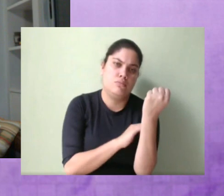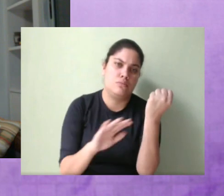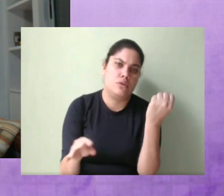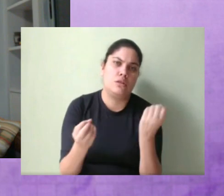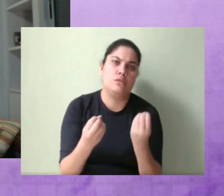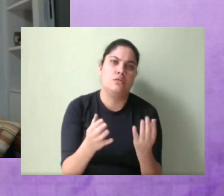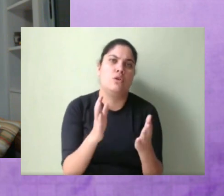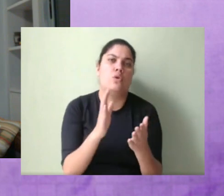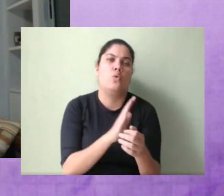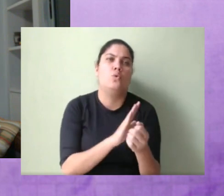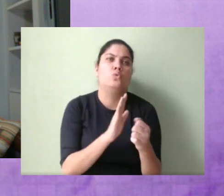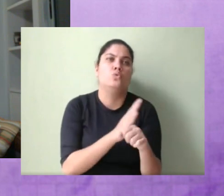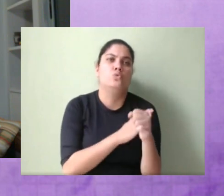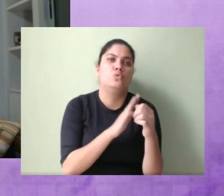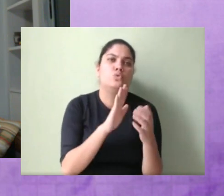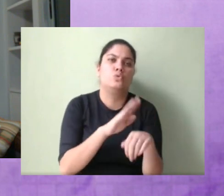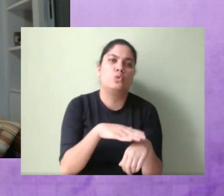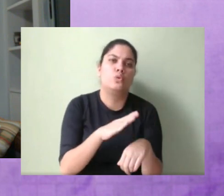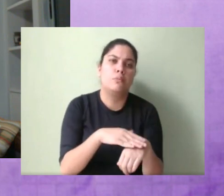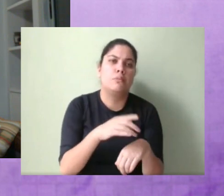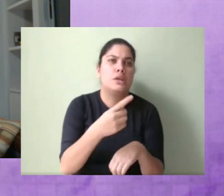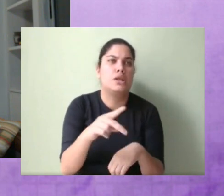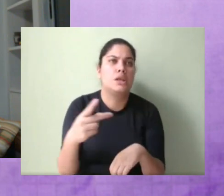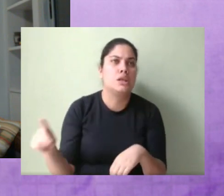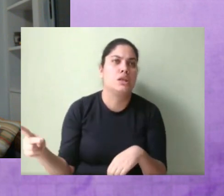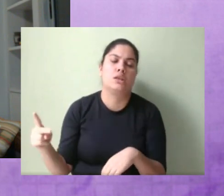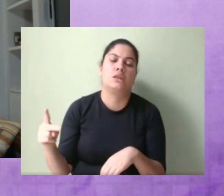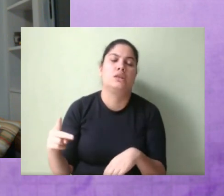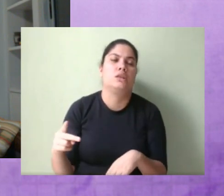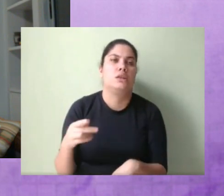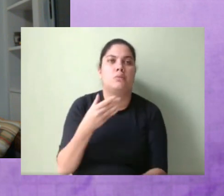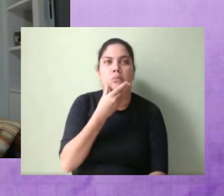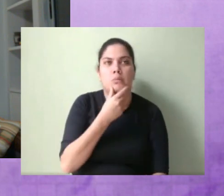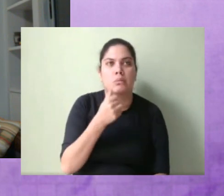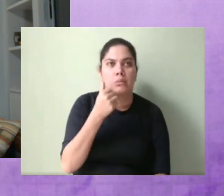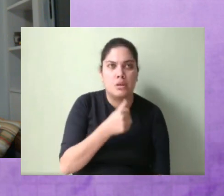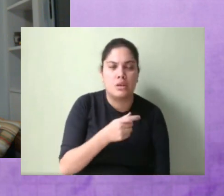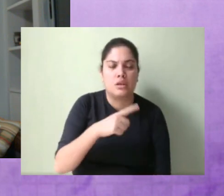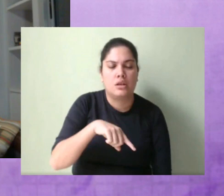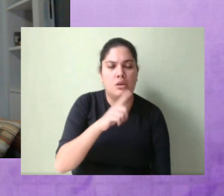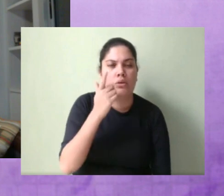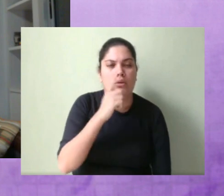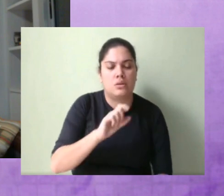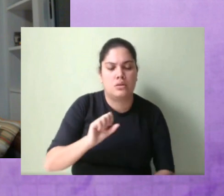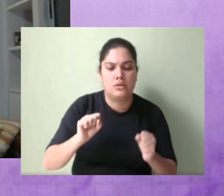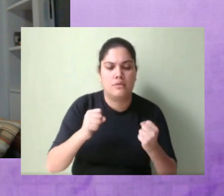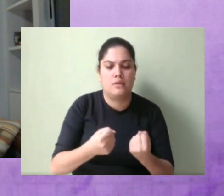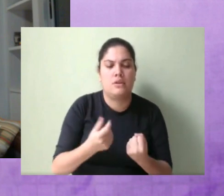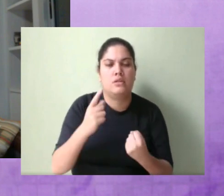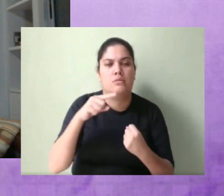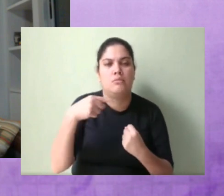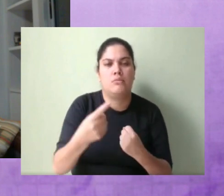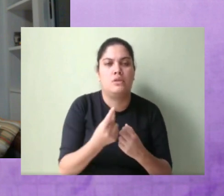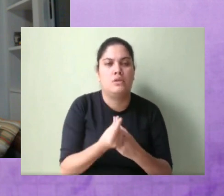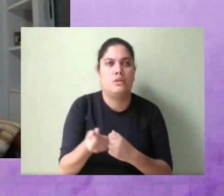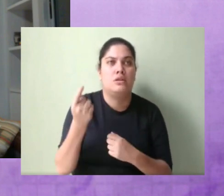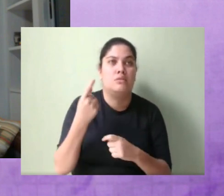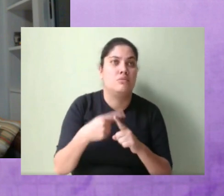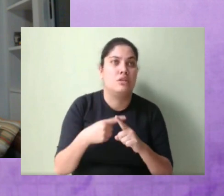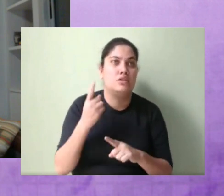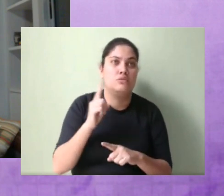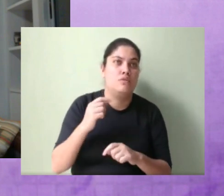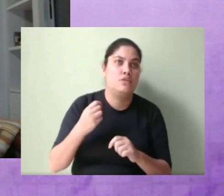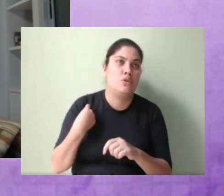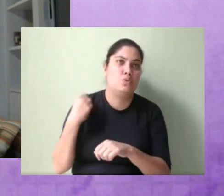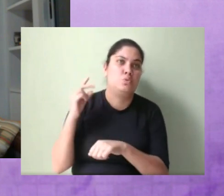nossa sociedade, nem sempre a família está conseguindo dar conta desse tipo de formação, porque as famílias estão também